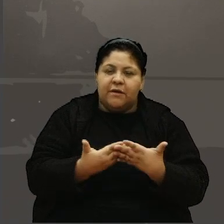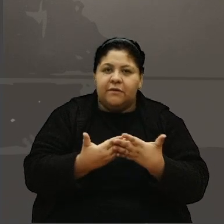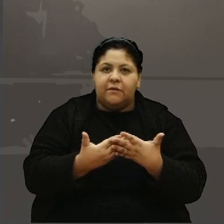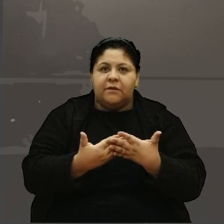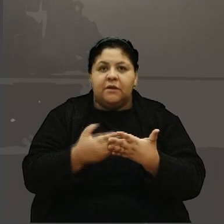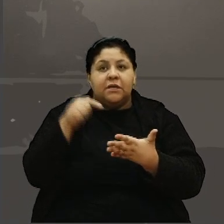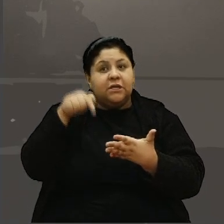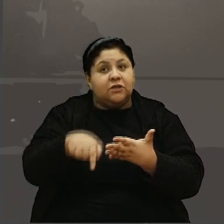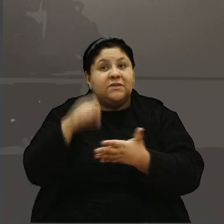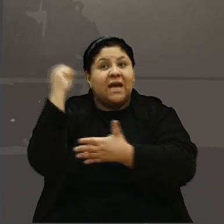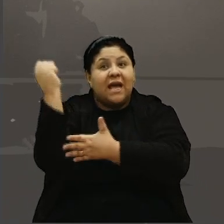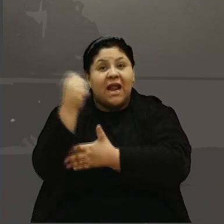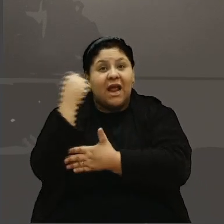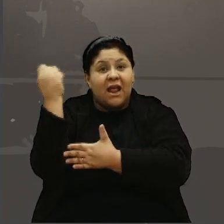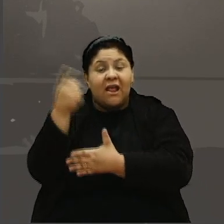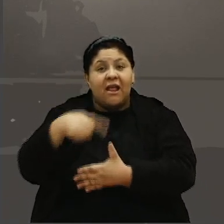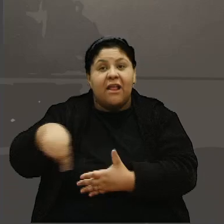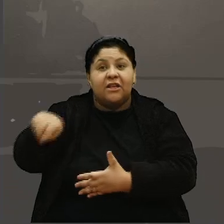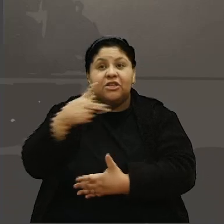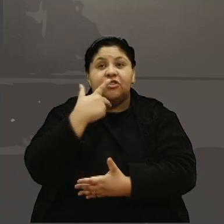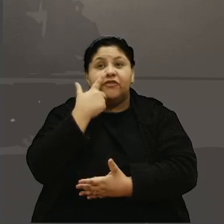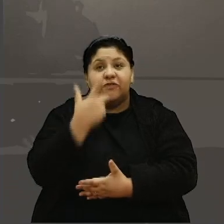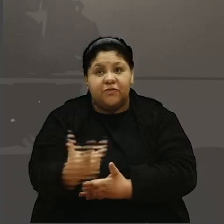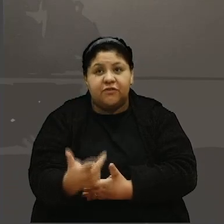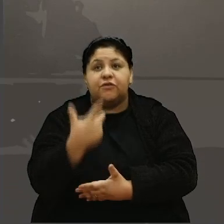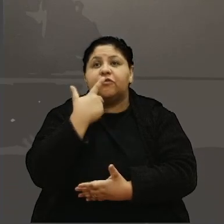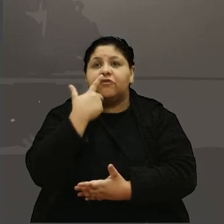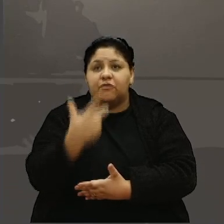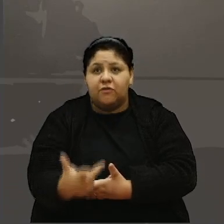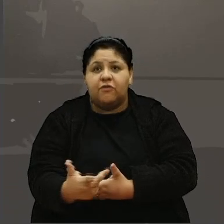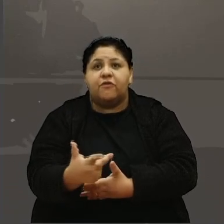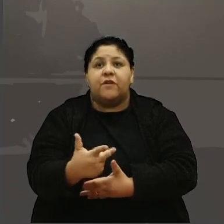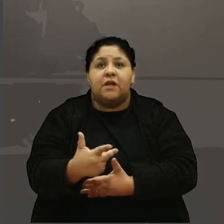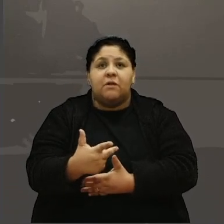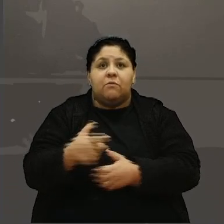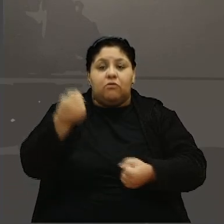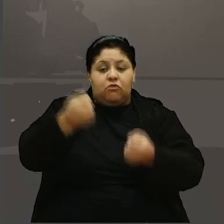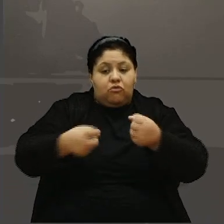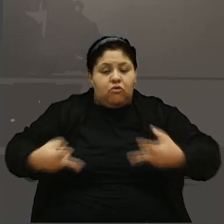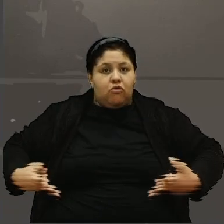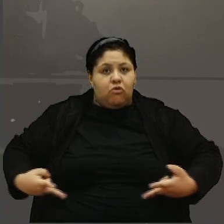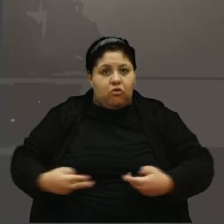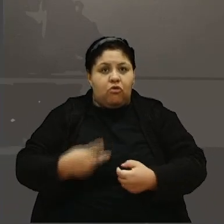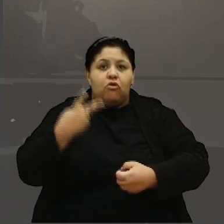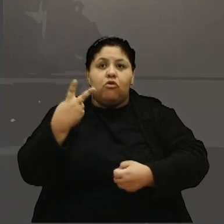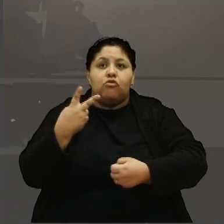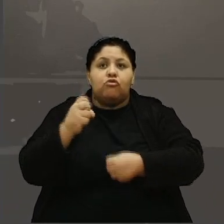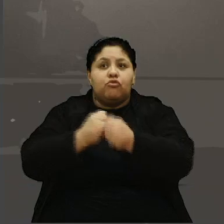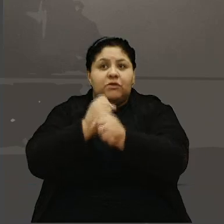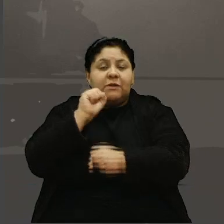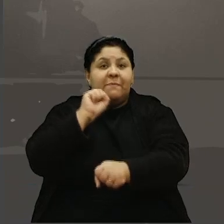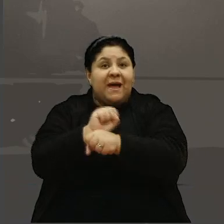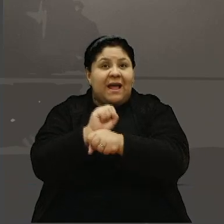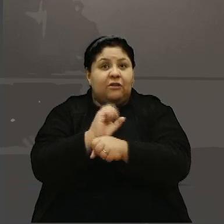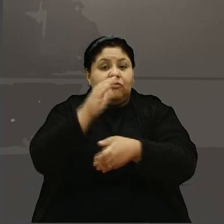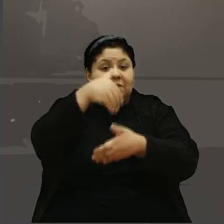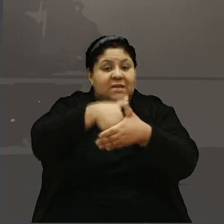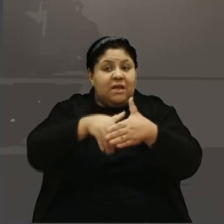Gente, isso é grave. A gente vem falando. Falamos do Castramóvel, 2 anos parado dentro da Maesa.